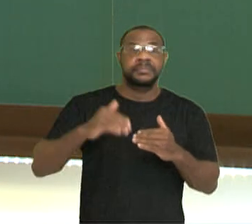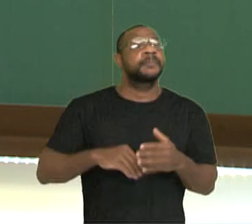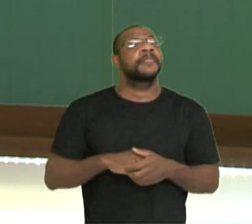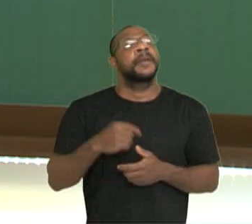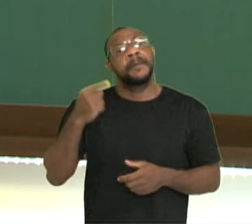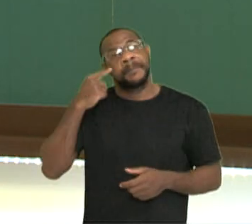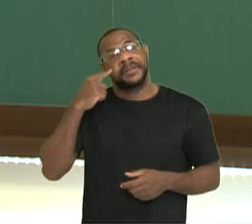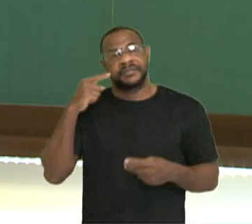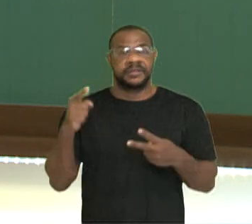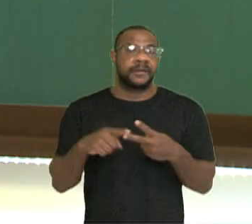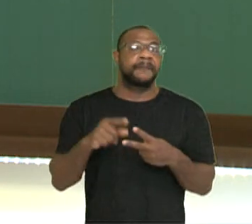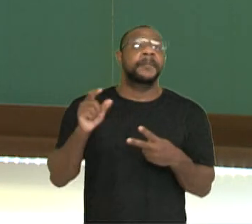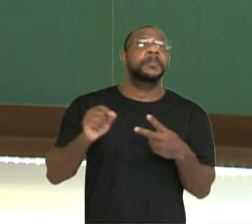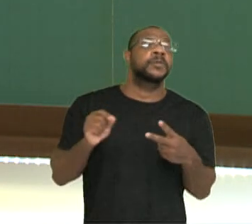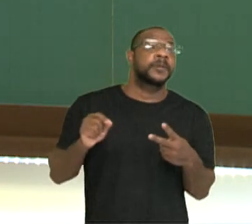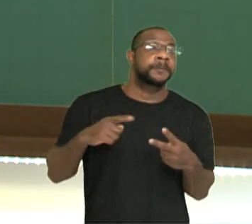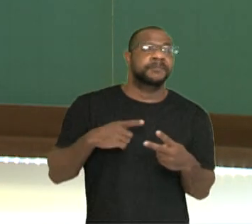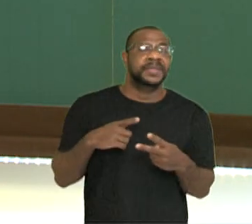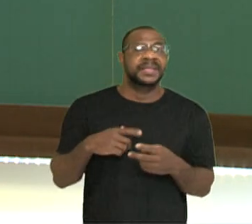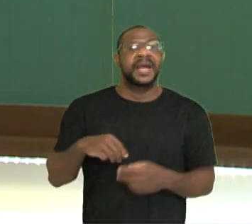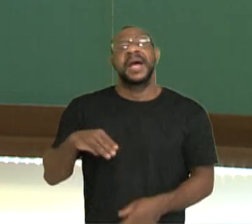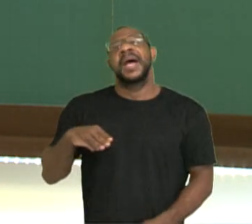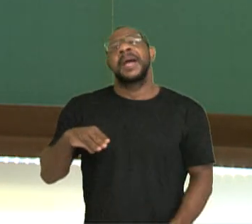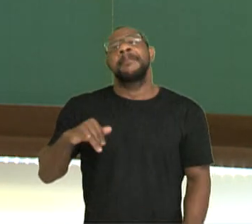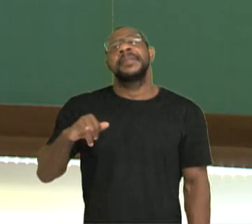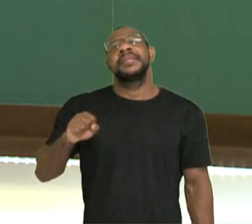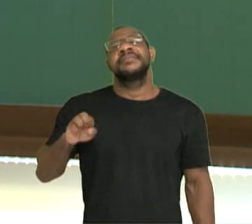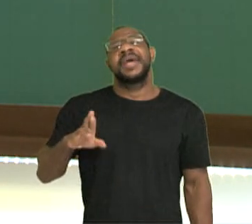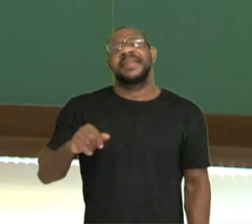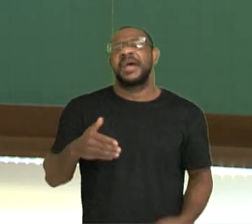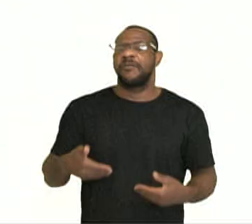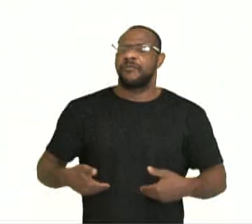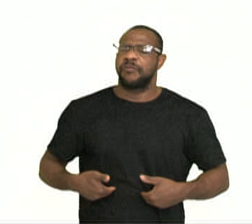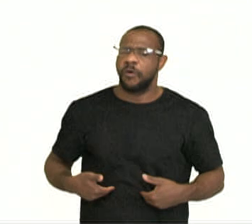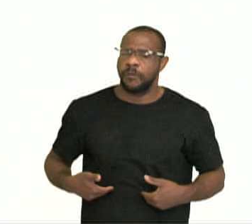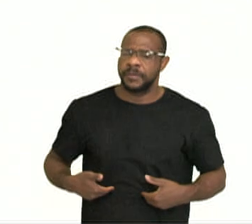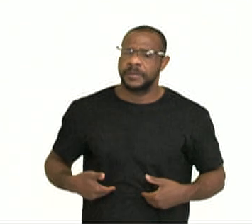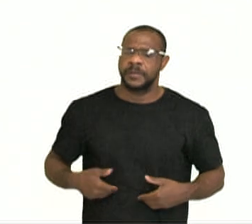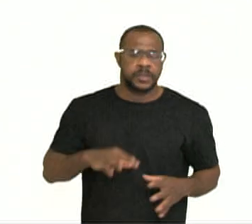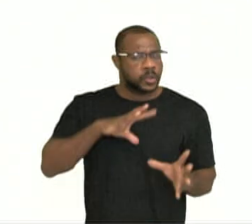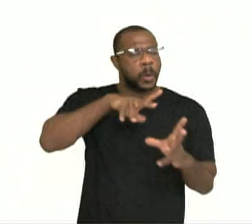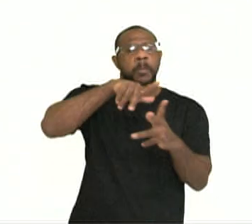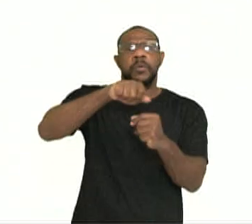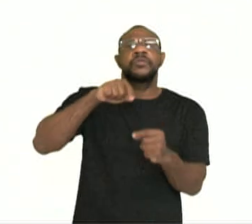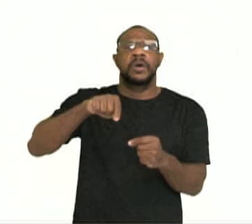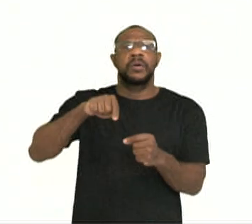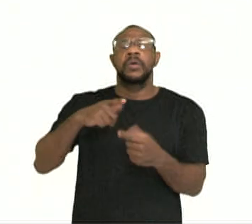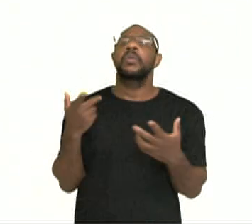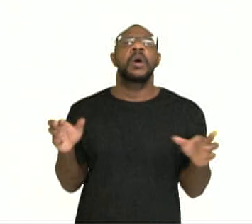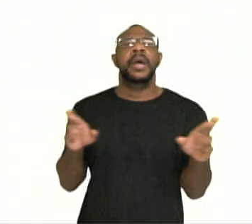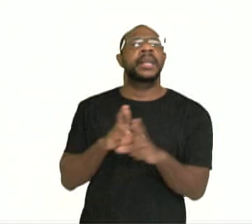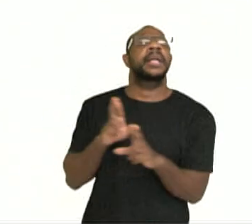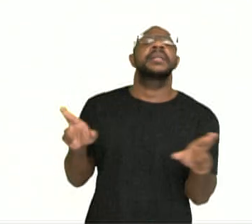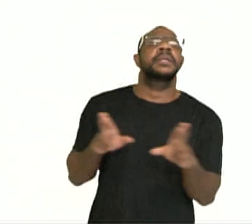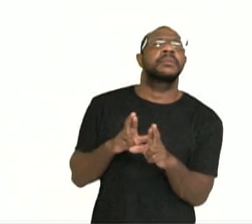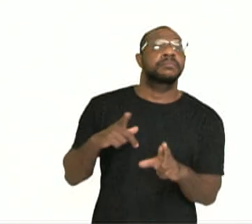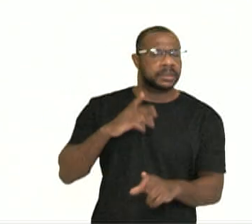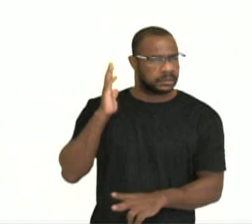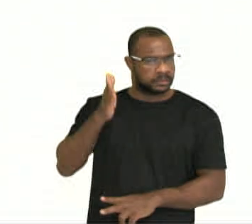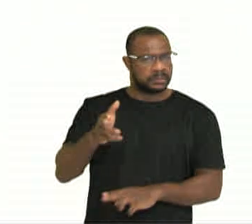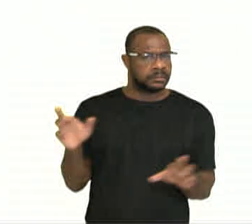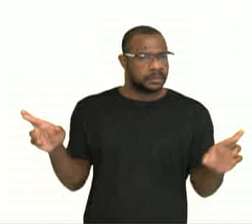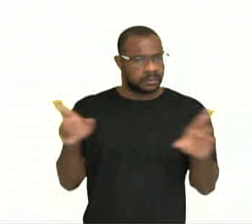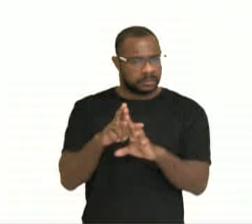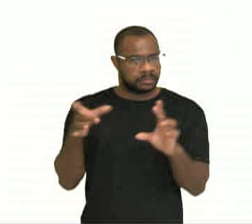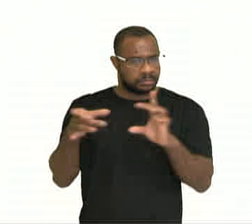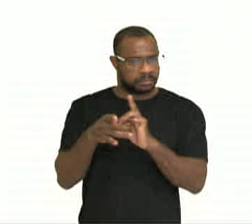pensar sobre essa relação da miséria e da fome com a pobreza mundial. Qual é a relação? Existe uma relação direta? Então o que,